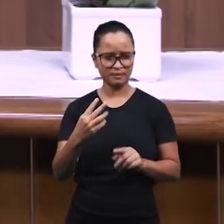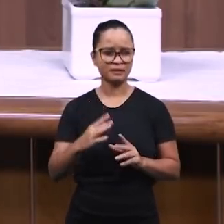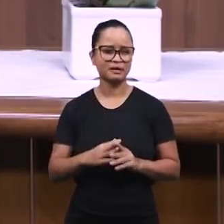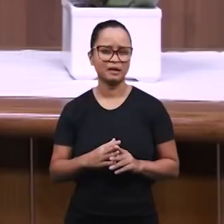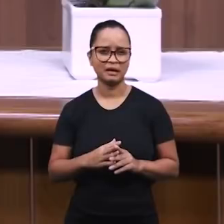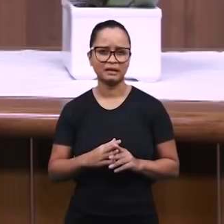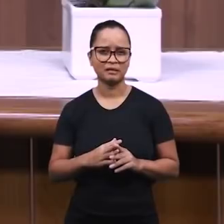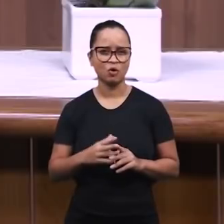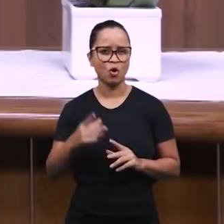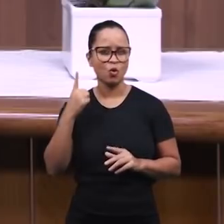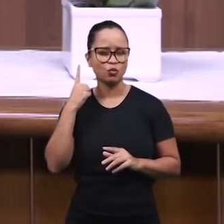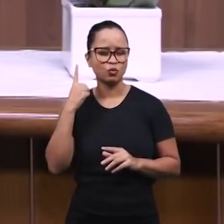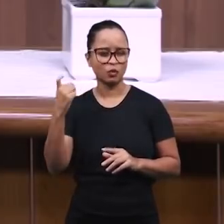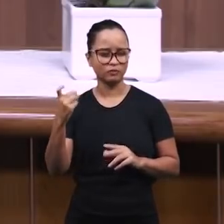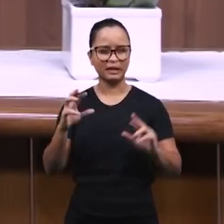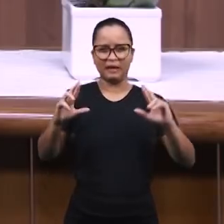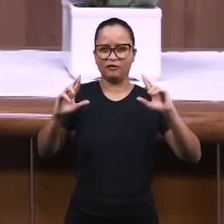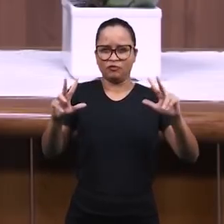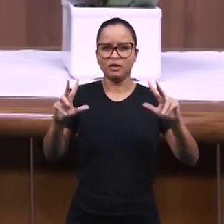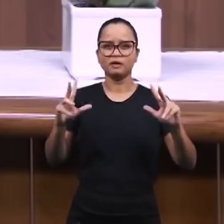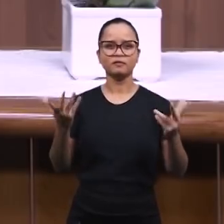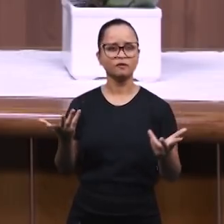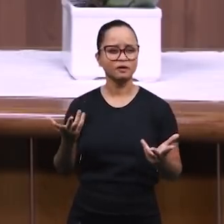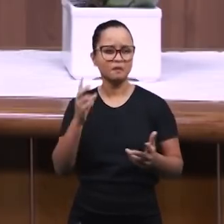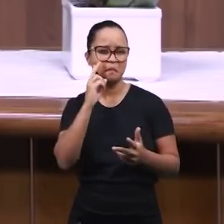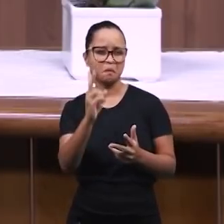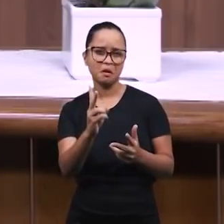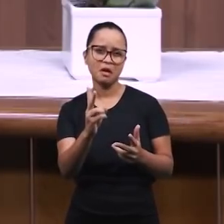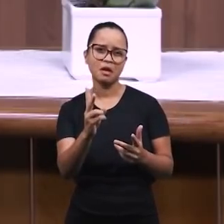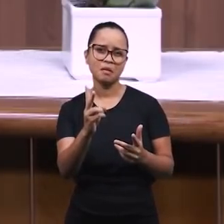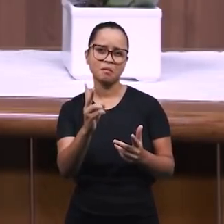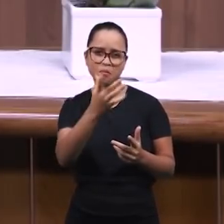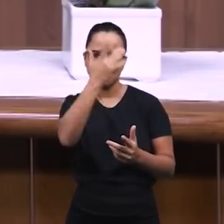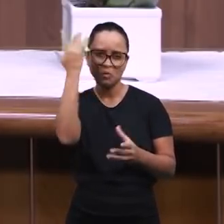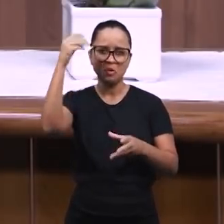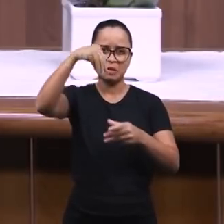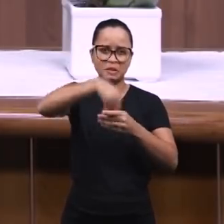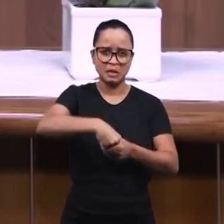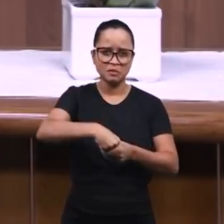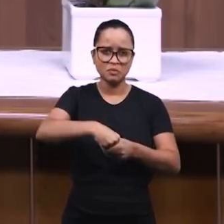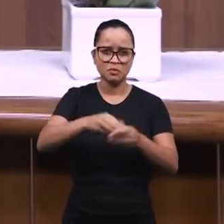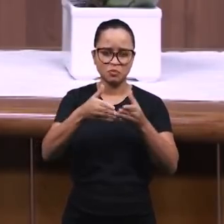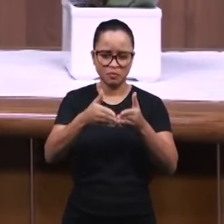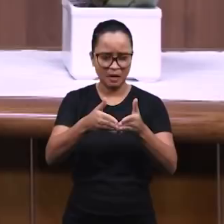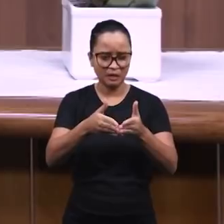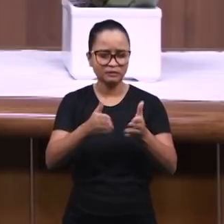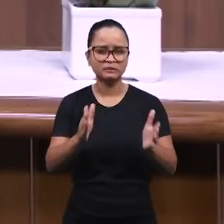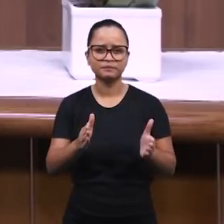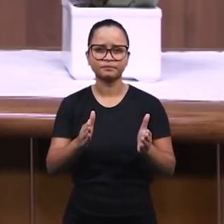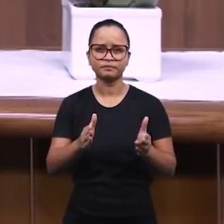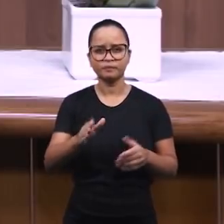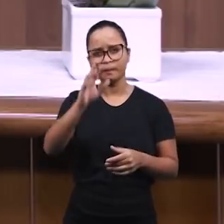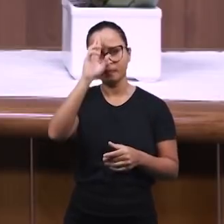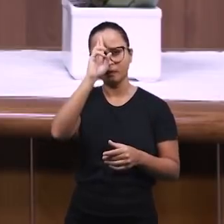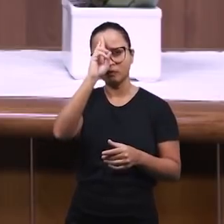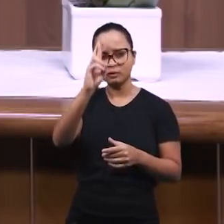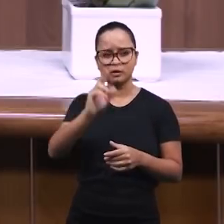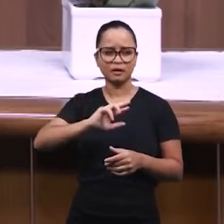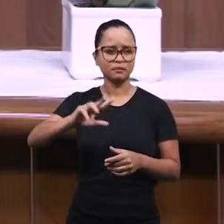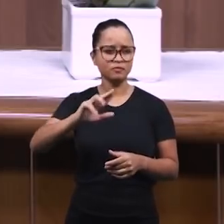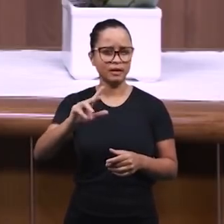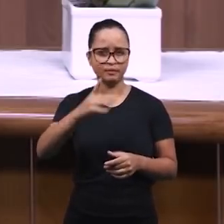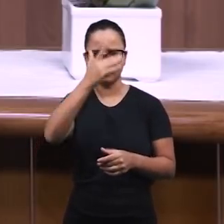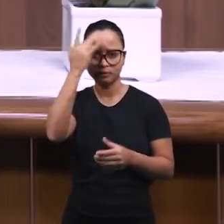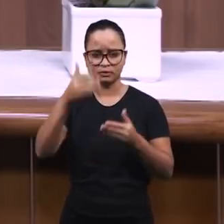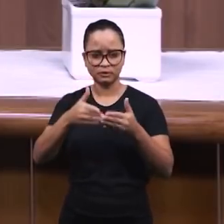é uma voz diferente. A pessoa que fala de dentro daquele barco não é o dono dele, aquela pessoa